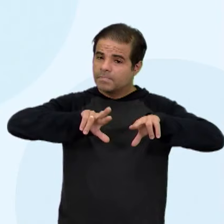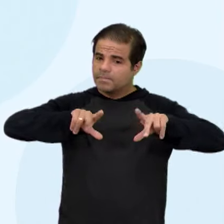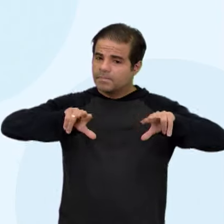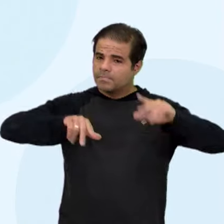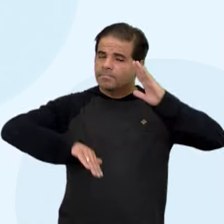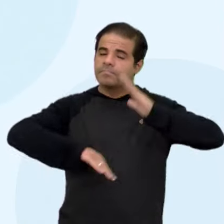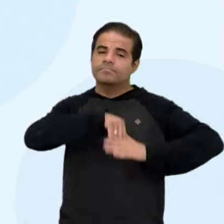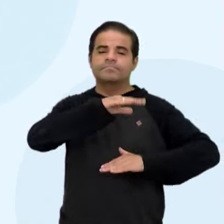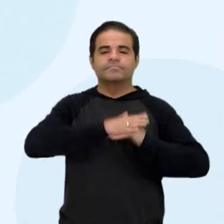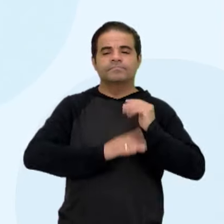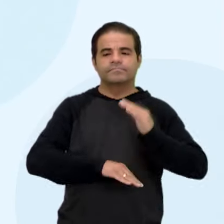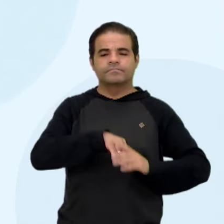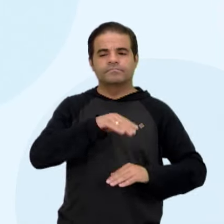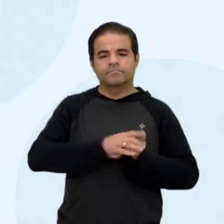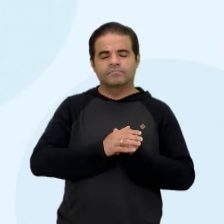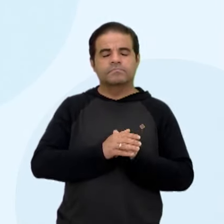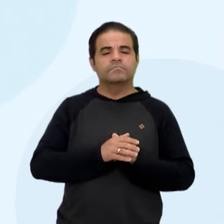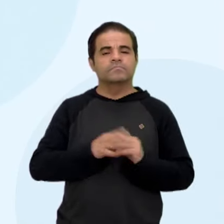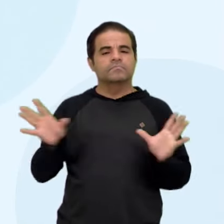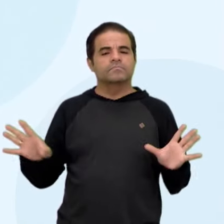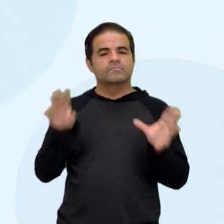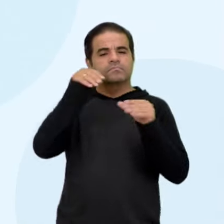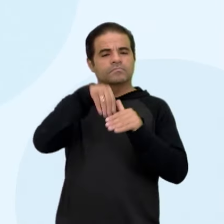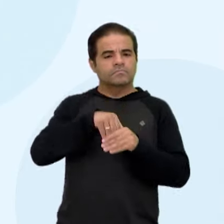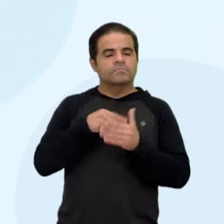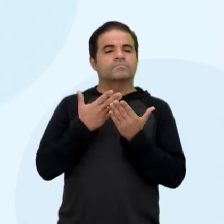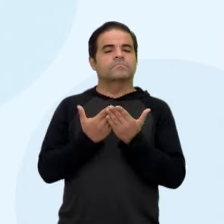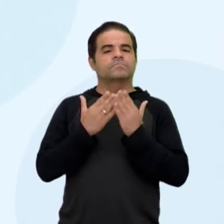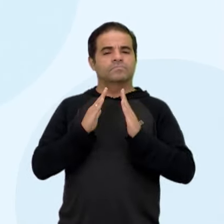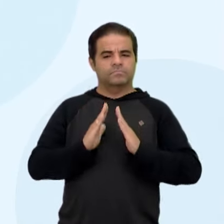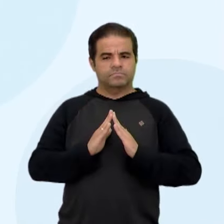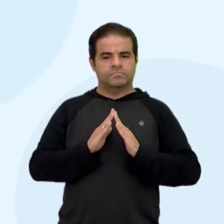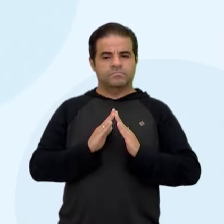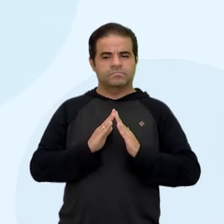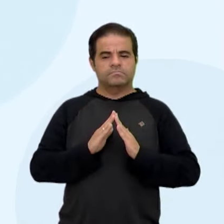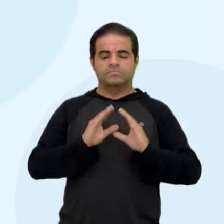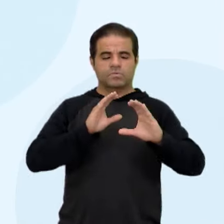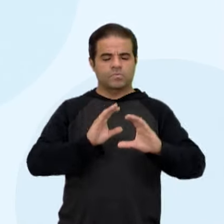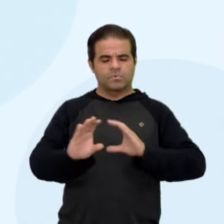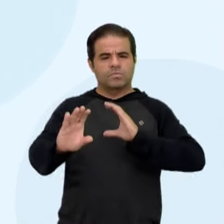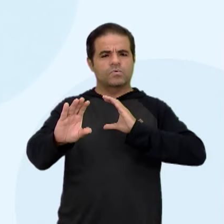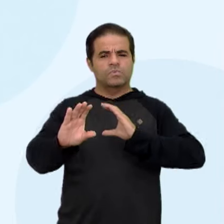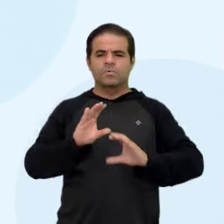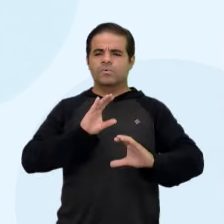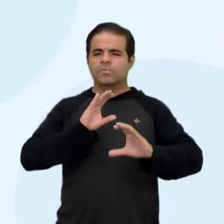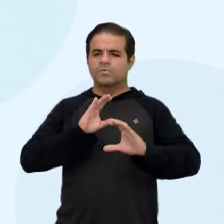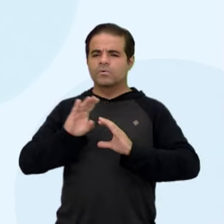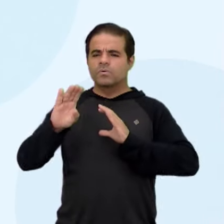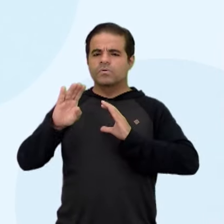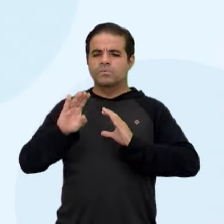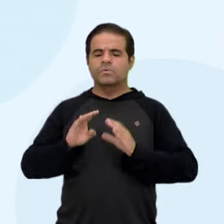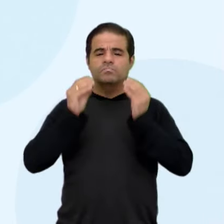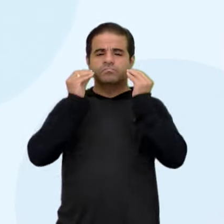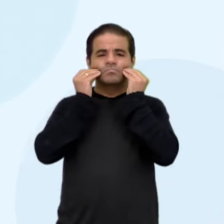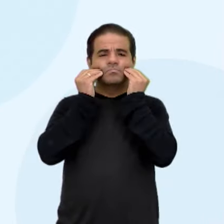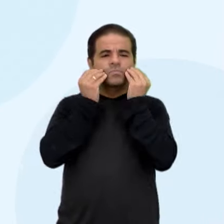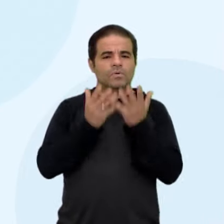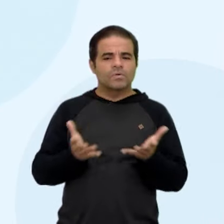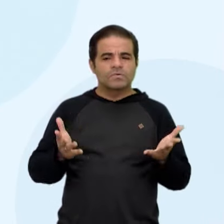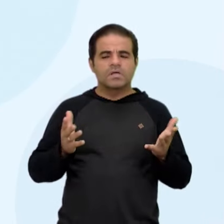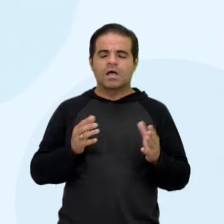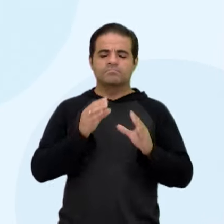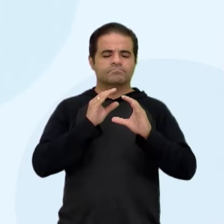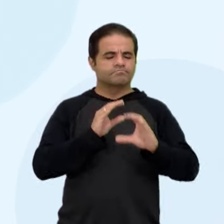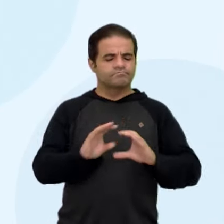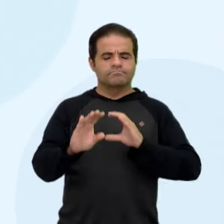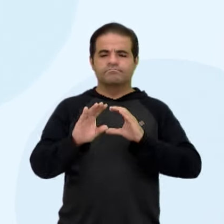práticas sociais, incluindo as escolares, para se comunicar, se expressar, se